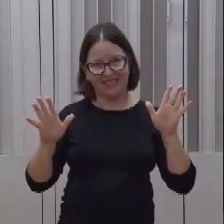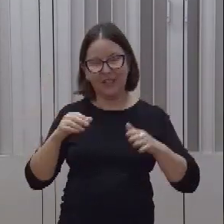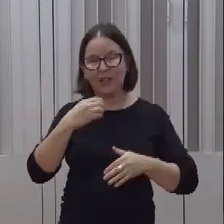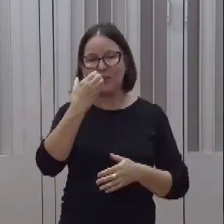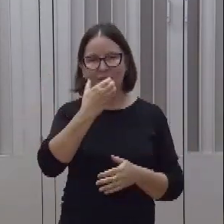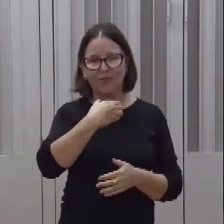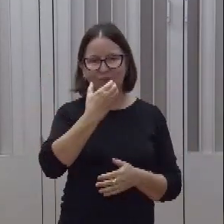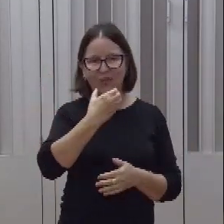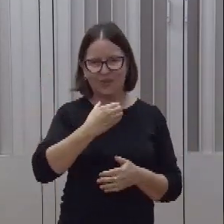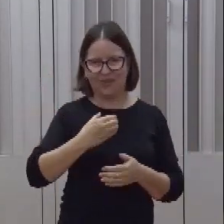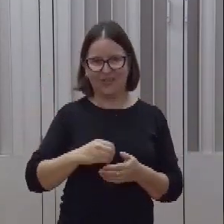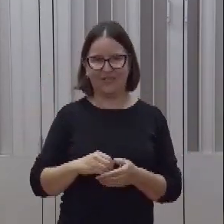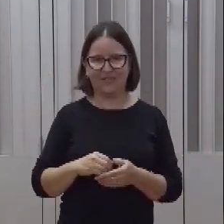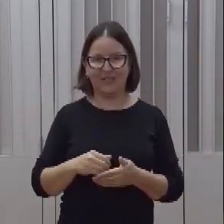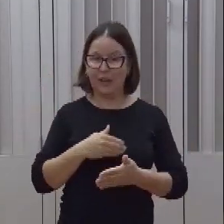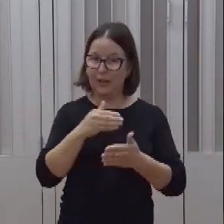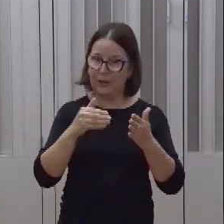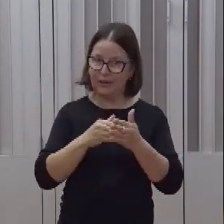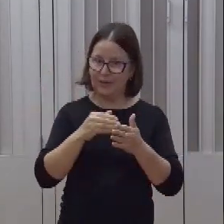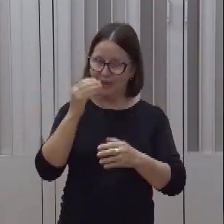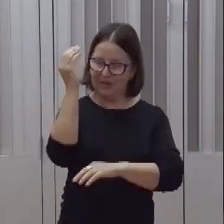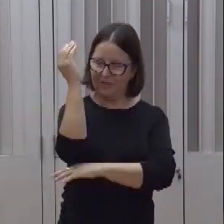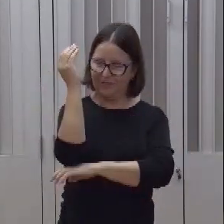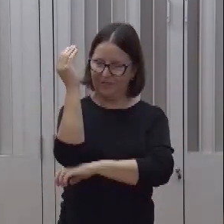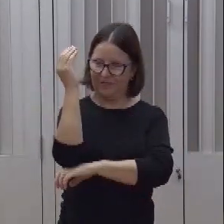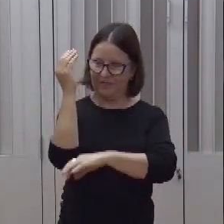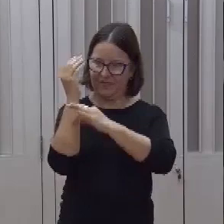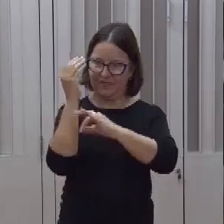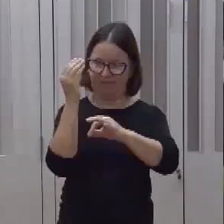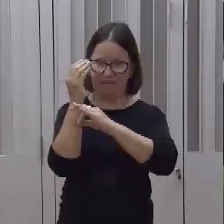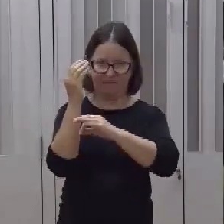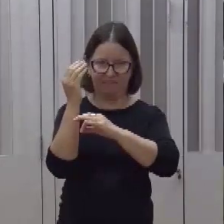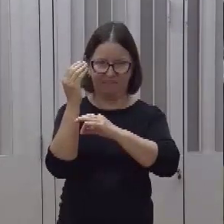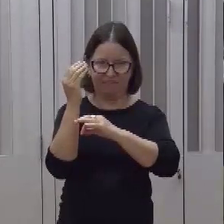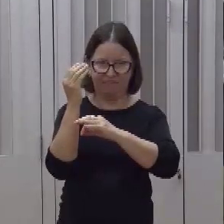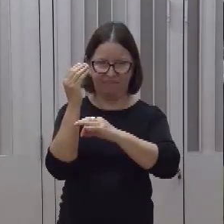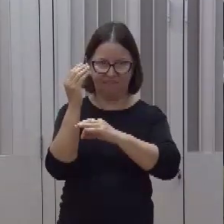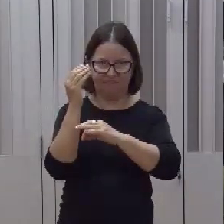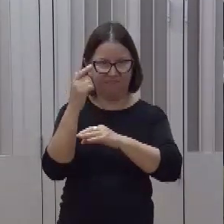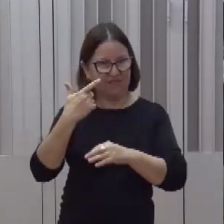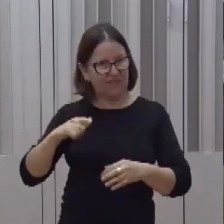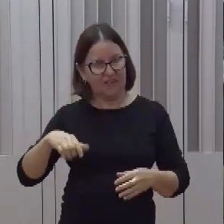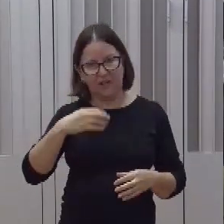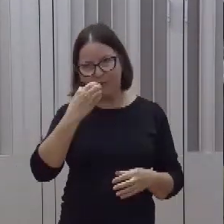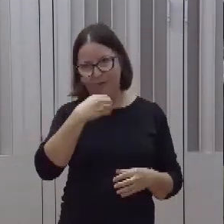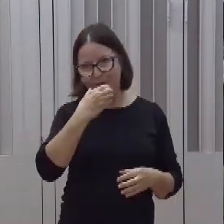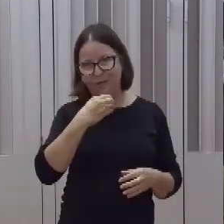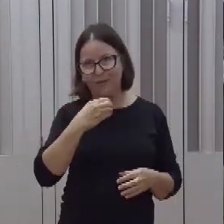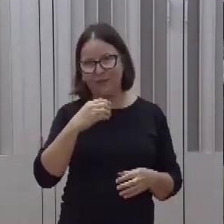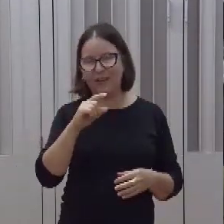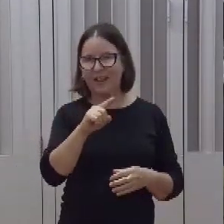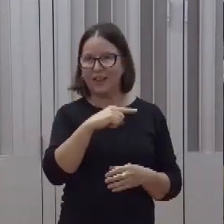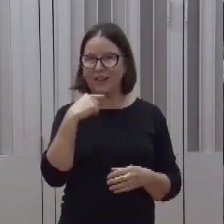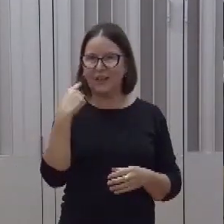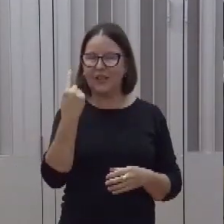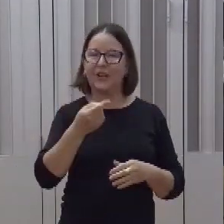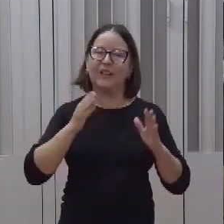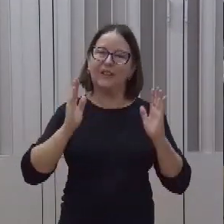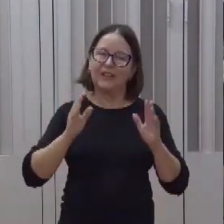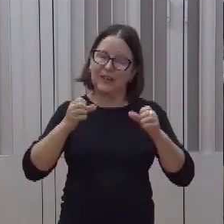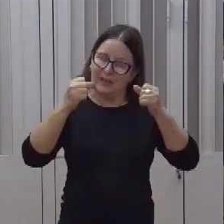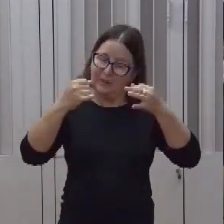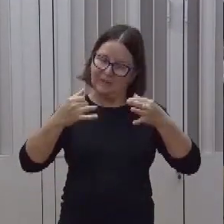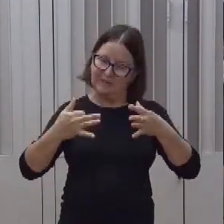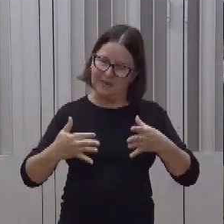fruto. Todo ramo em mim que não der fruto, nós já trabalhamos essa palavra corta,